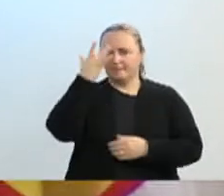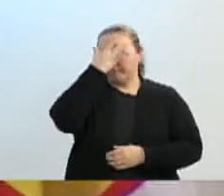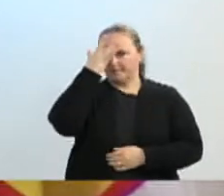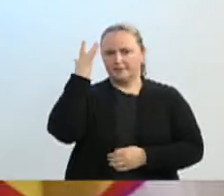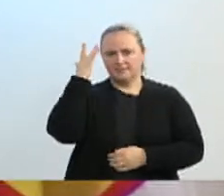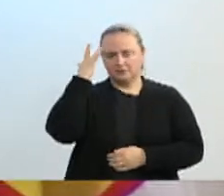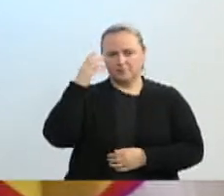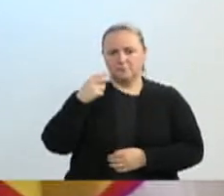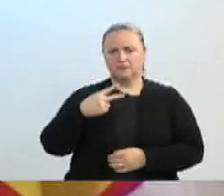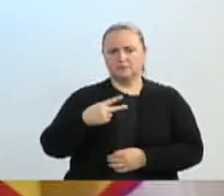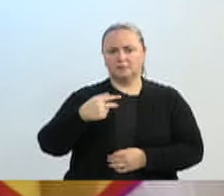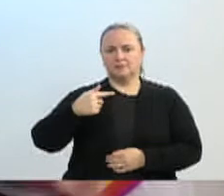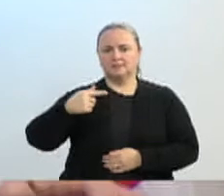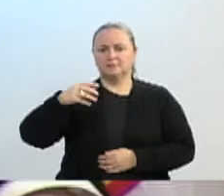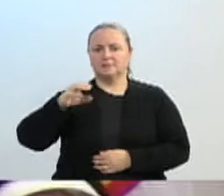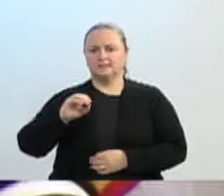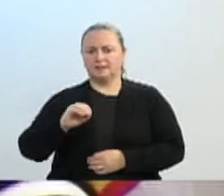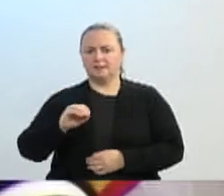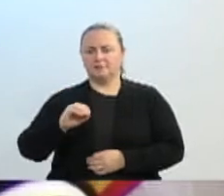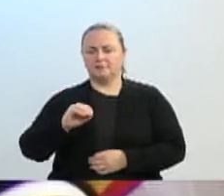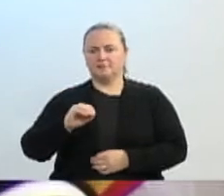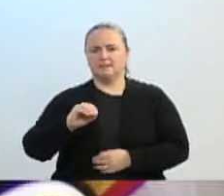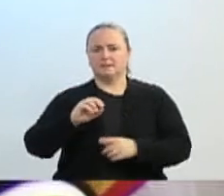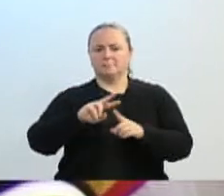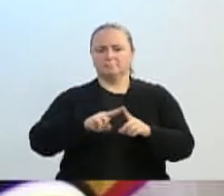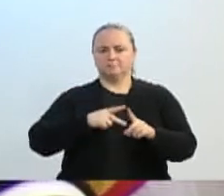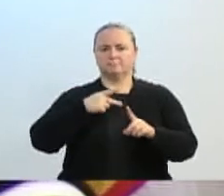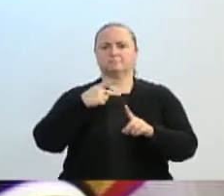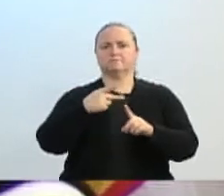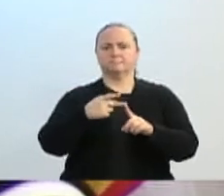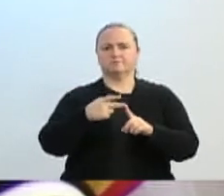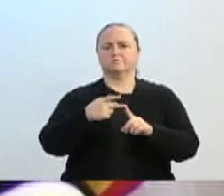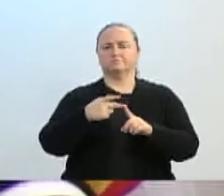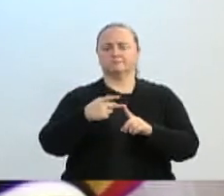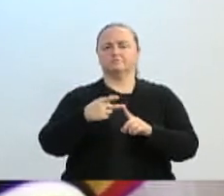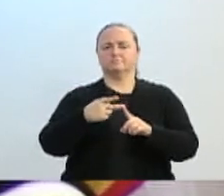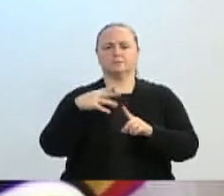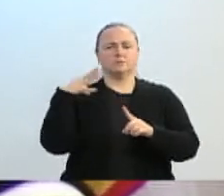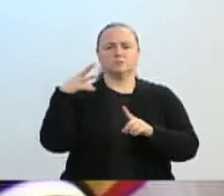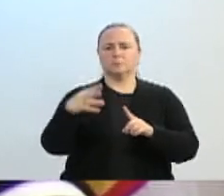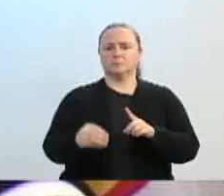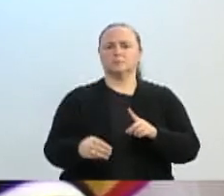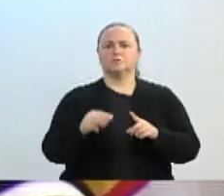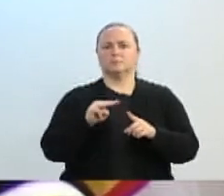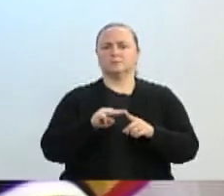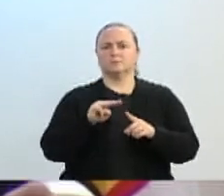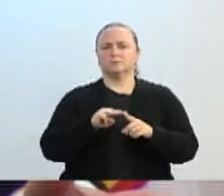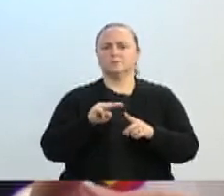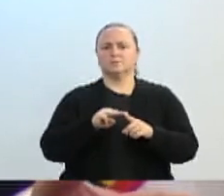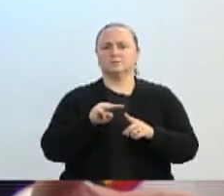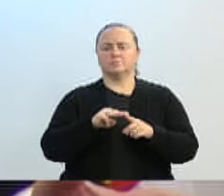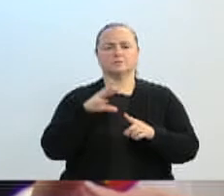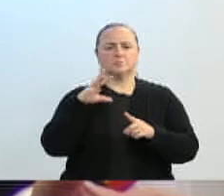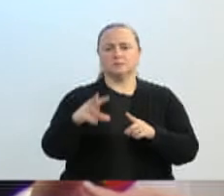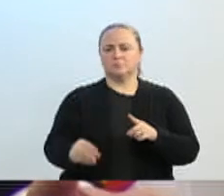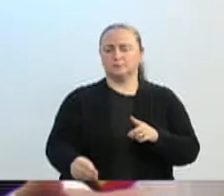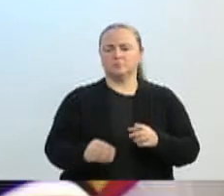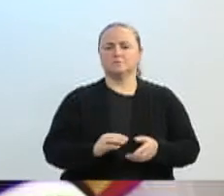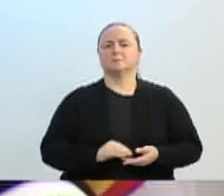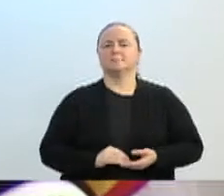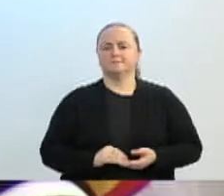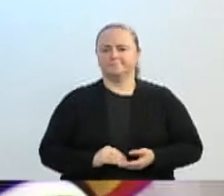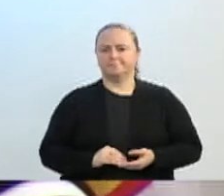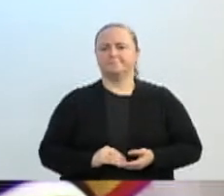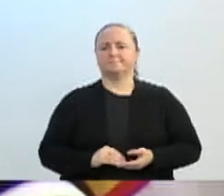270 vezes toda a população do município de Blumenau. Mas, é claro, há